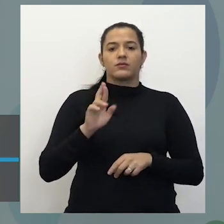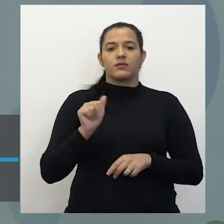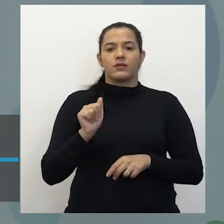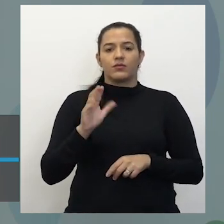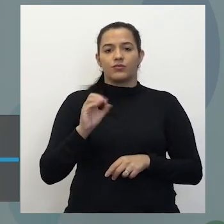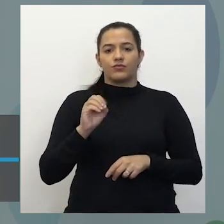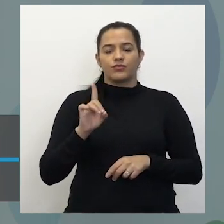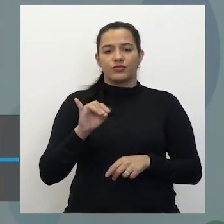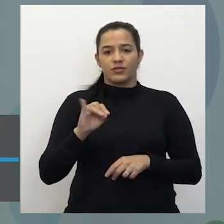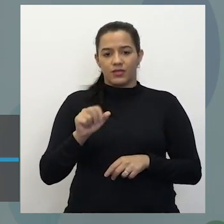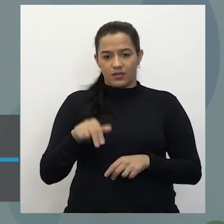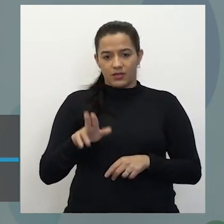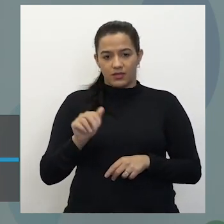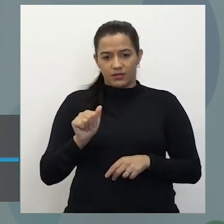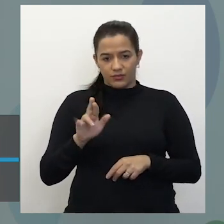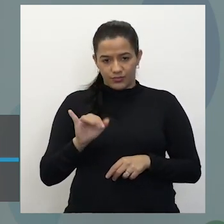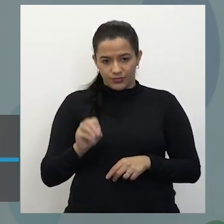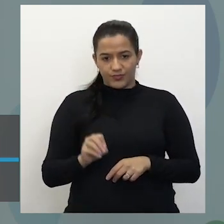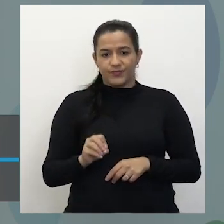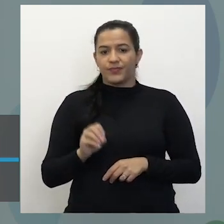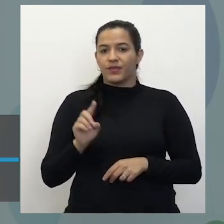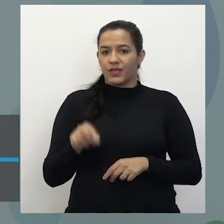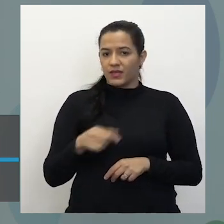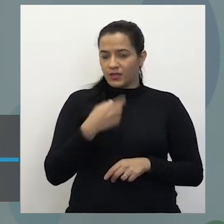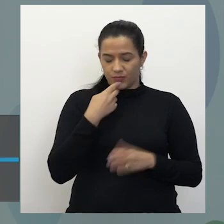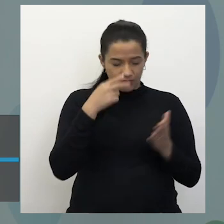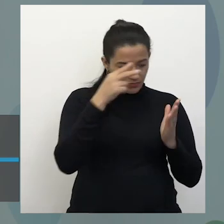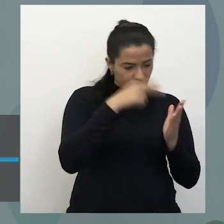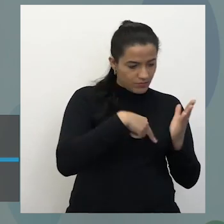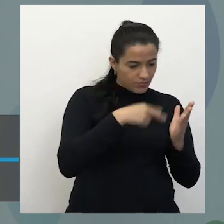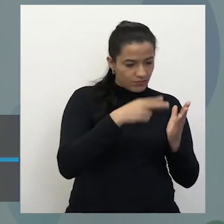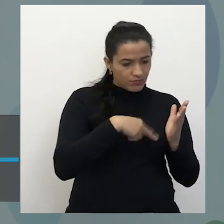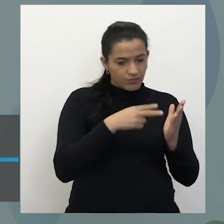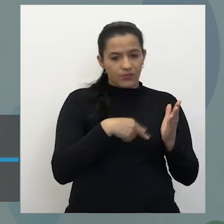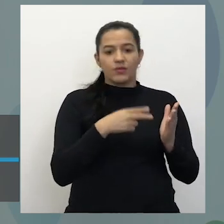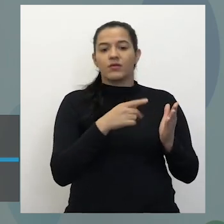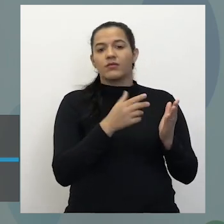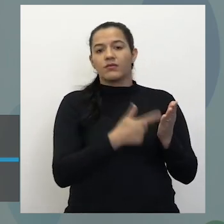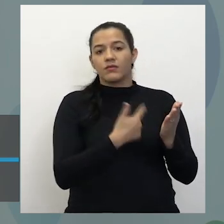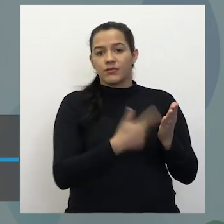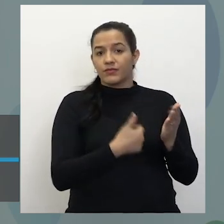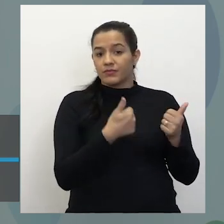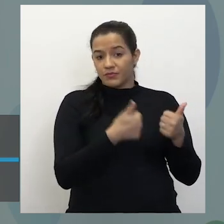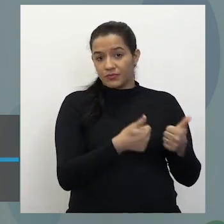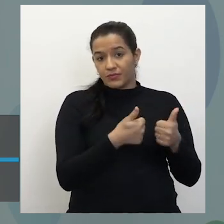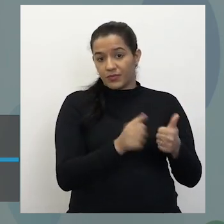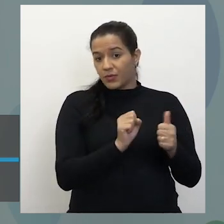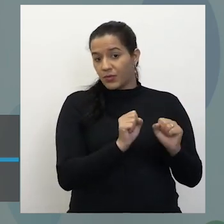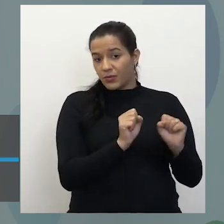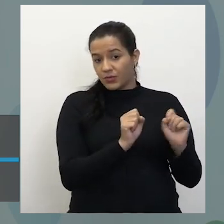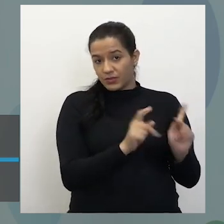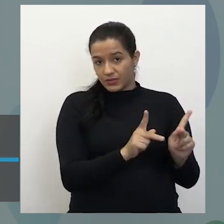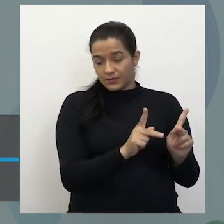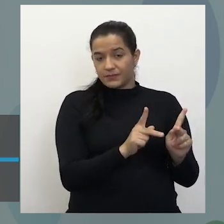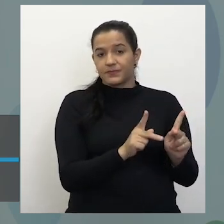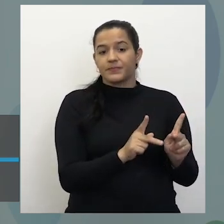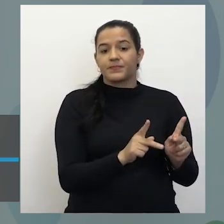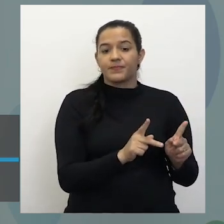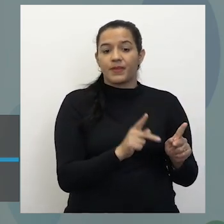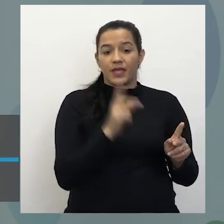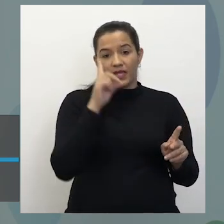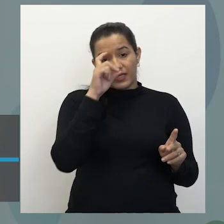assisti o livro e eu achei ok. E a história de um menino... É impossível passar aquela